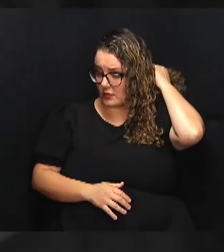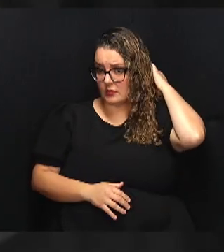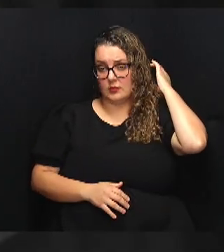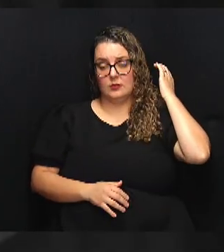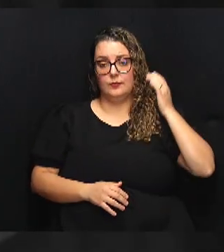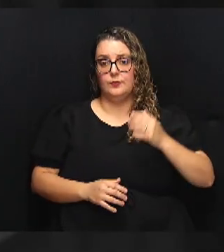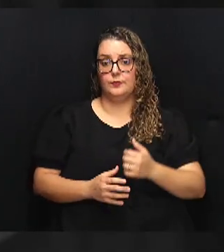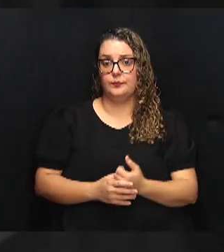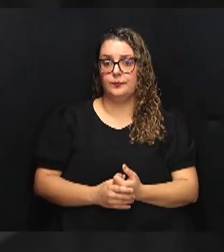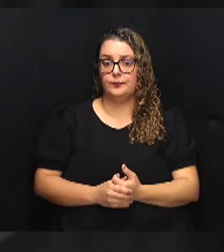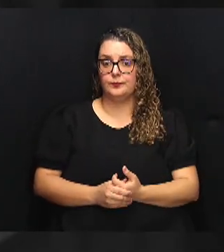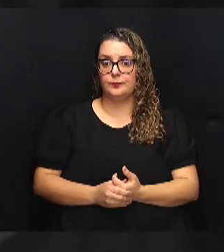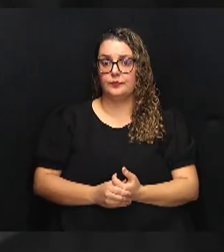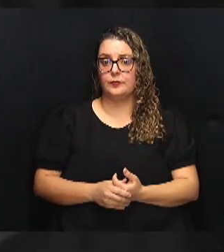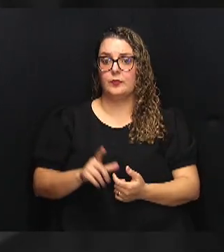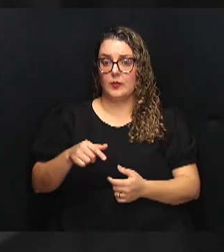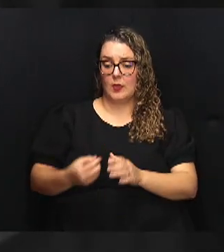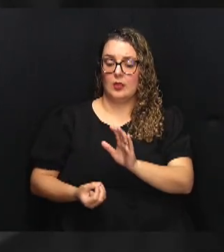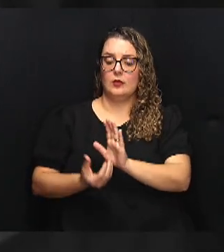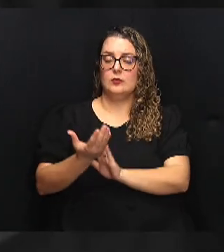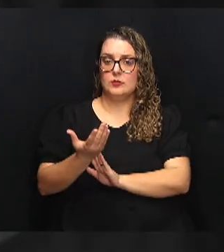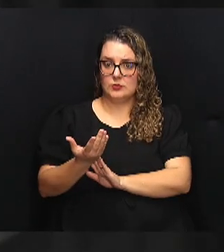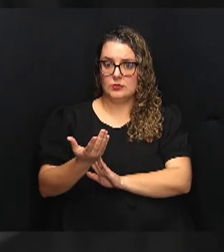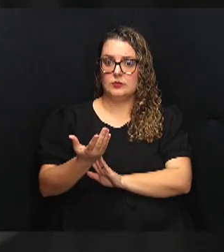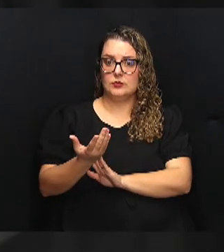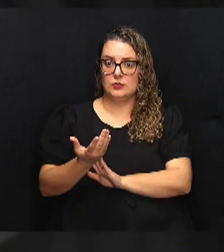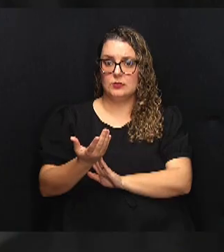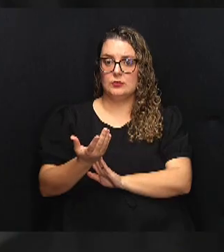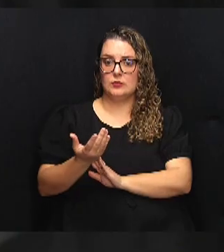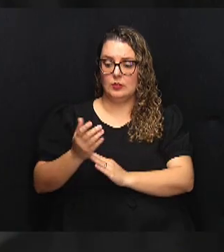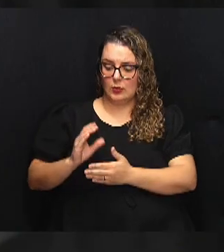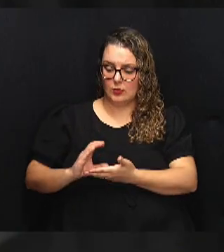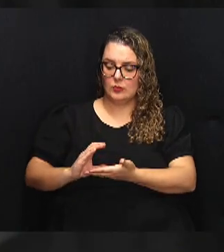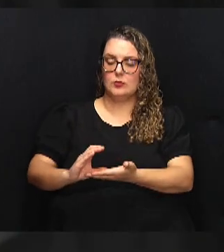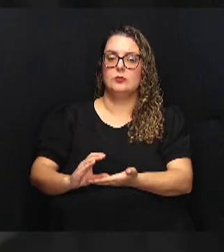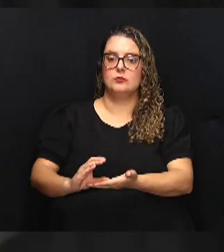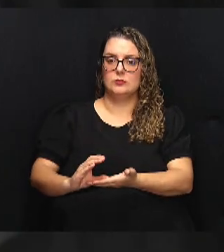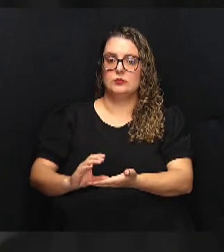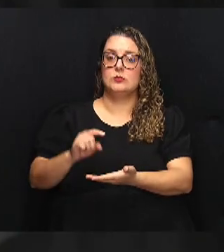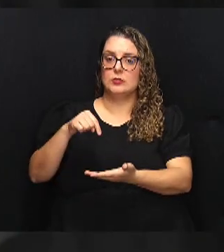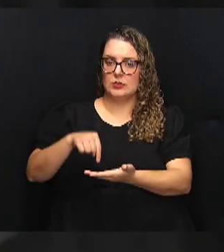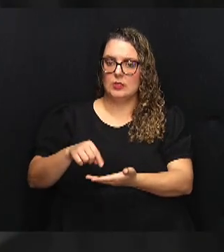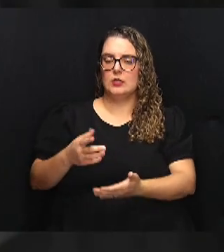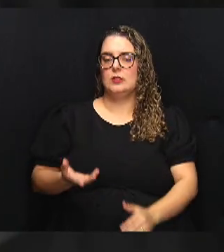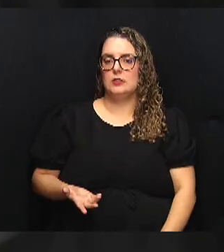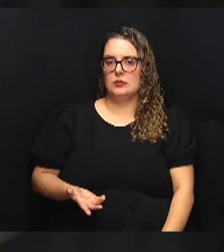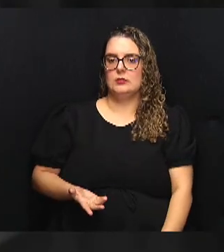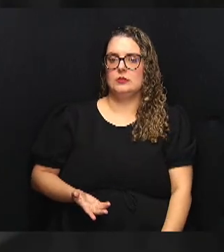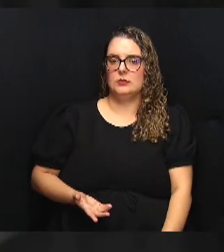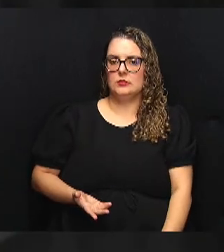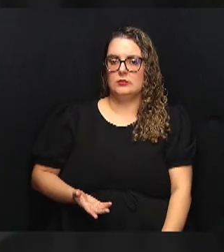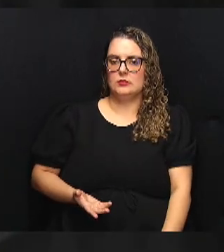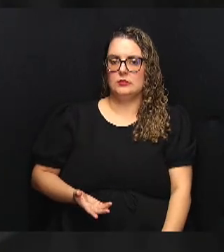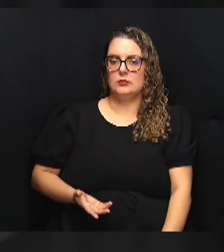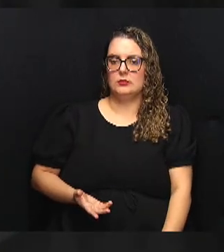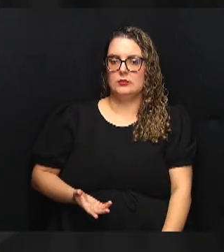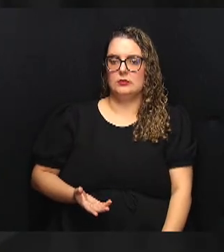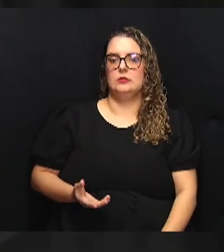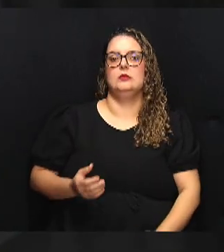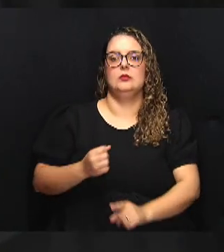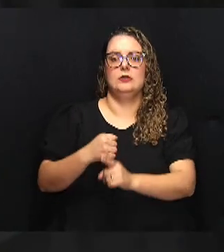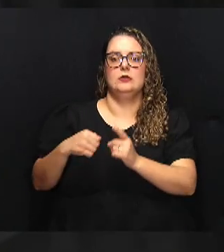posse disso é que seja formado um conselho, né? E aí esse conselho tem que ser entre a sociedade